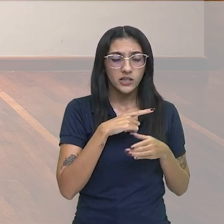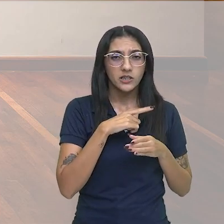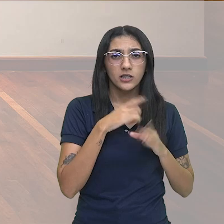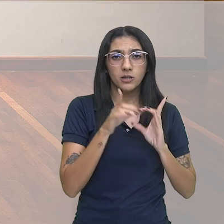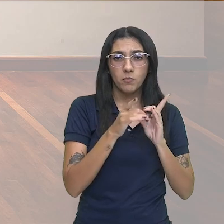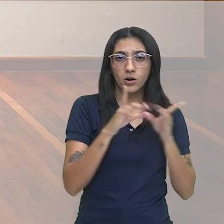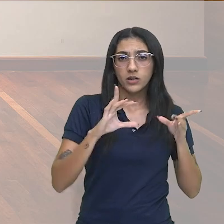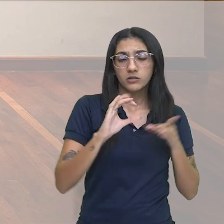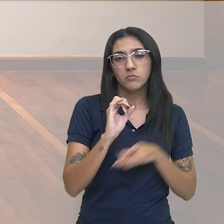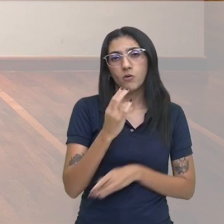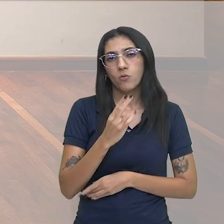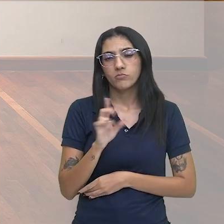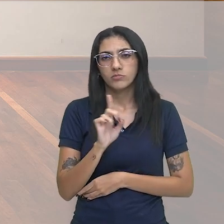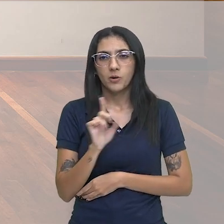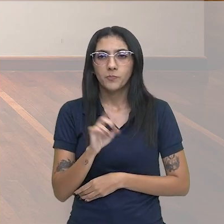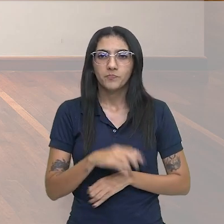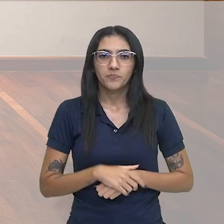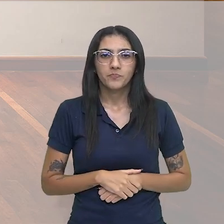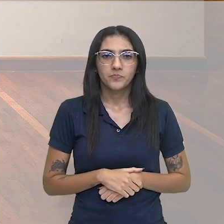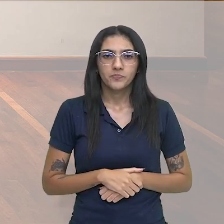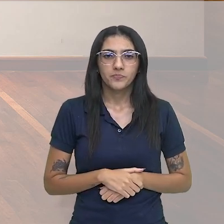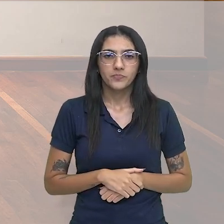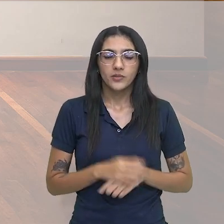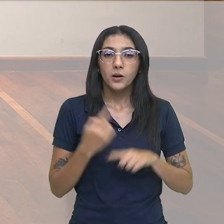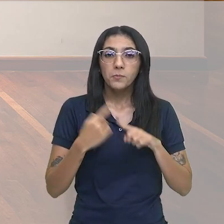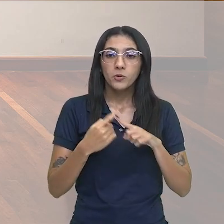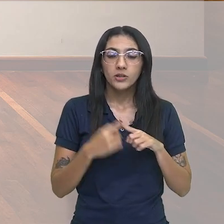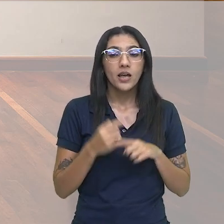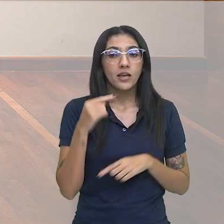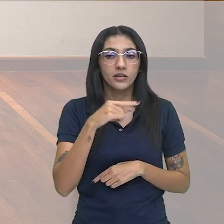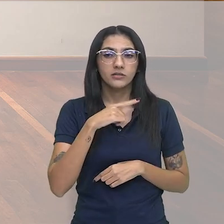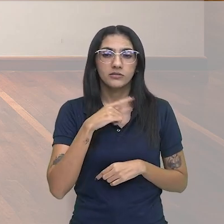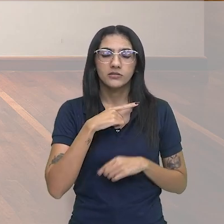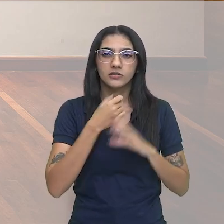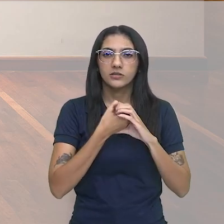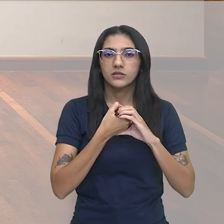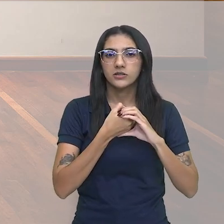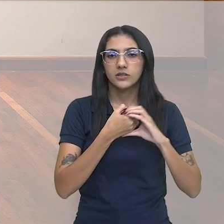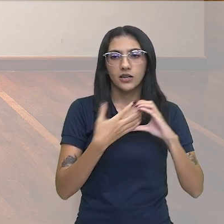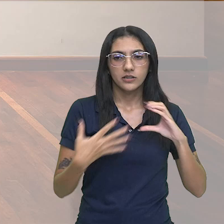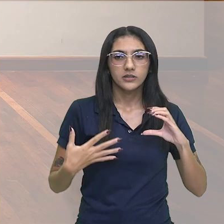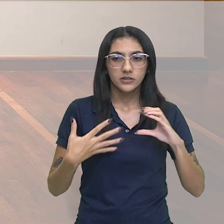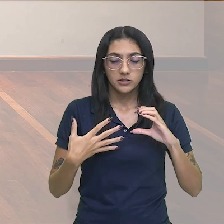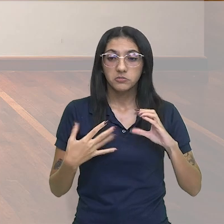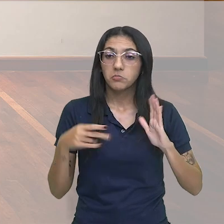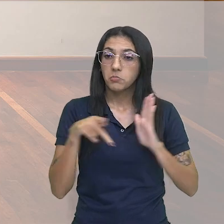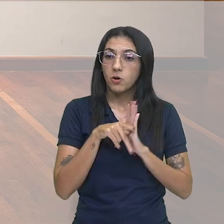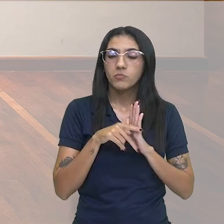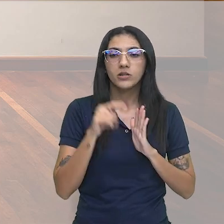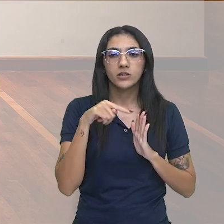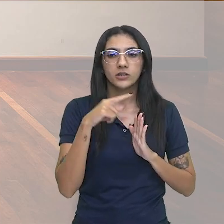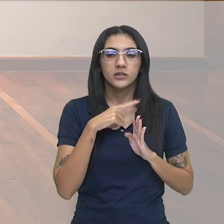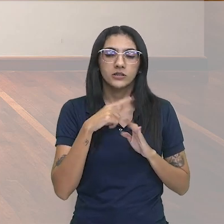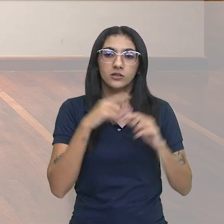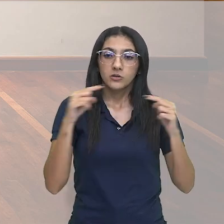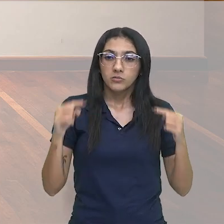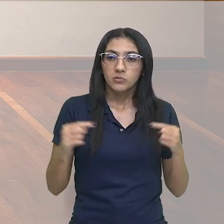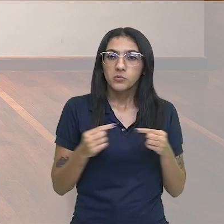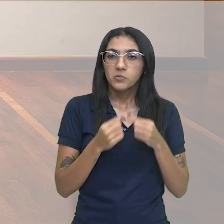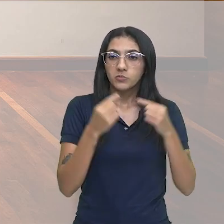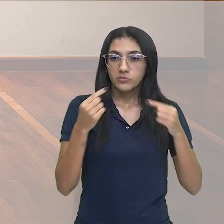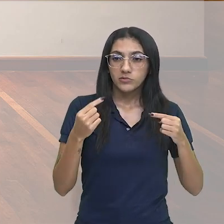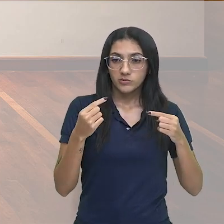é democrático. Por quê? Porque tem características, né, que são específicas